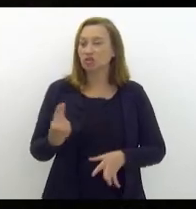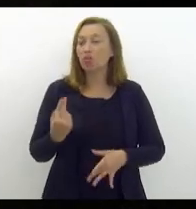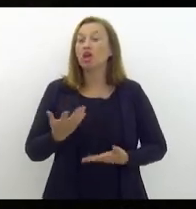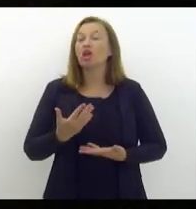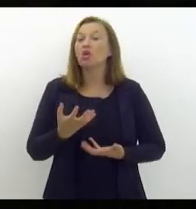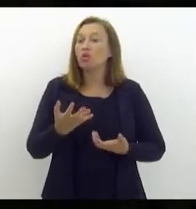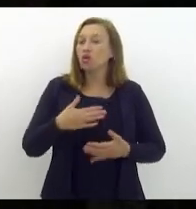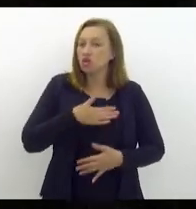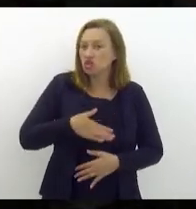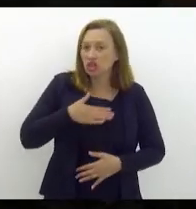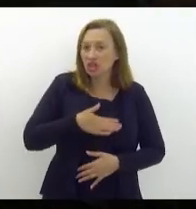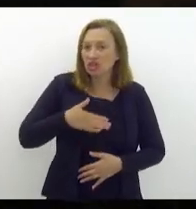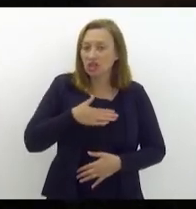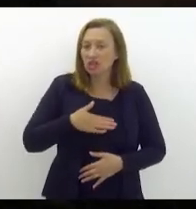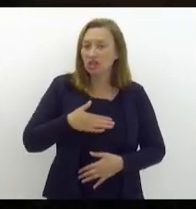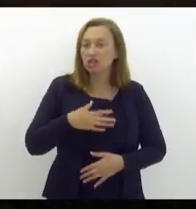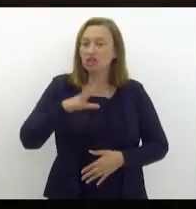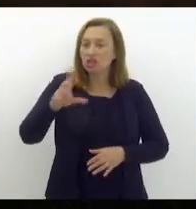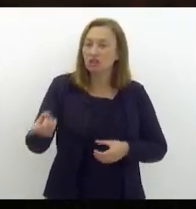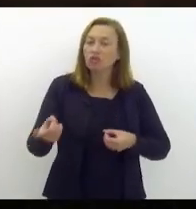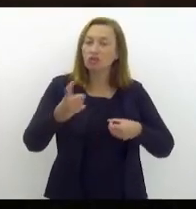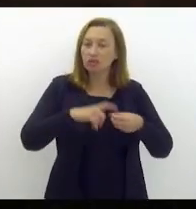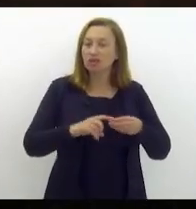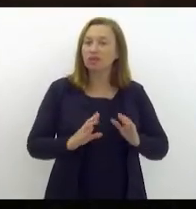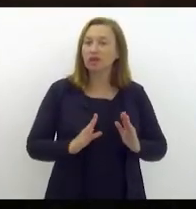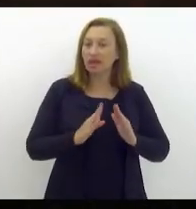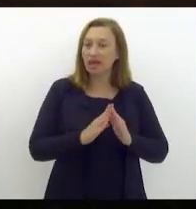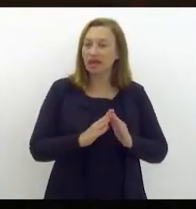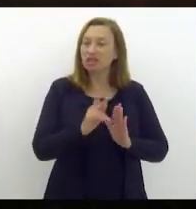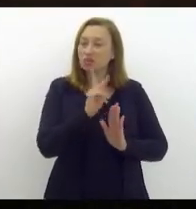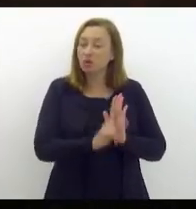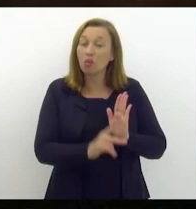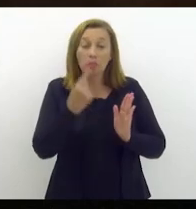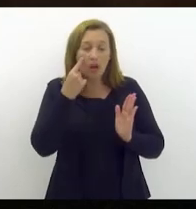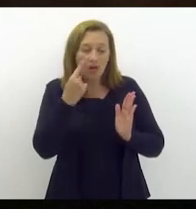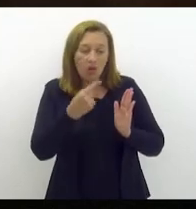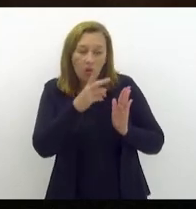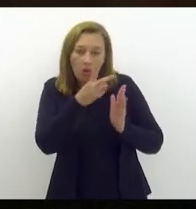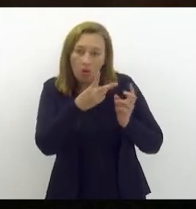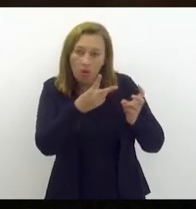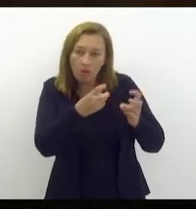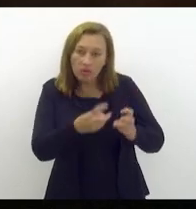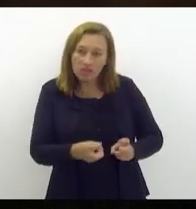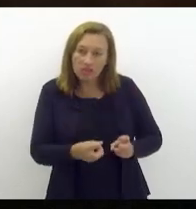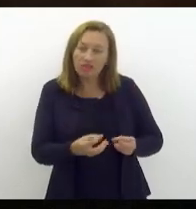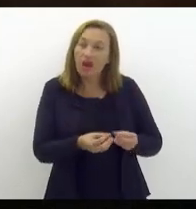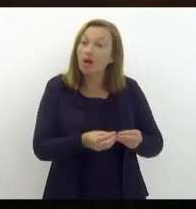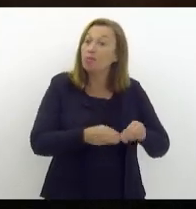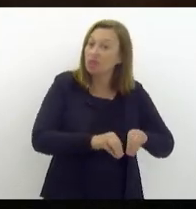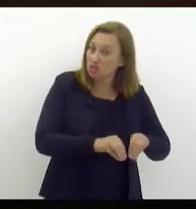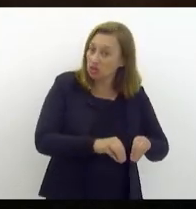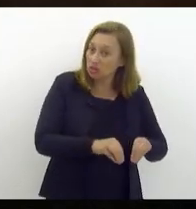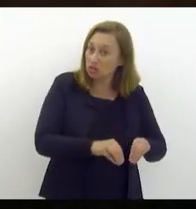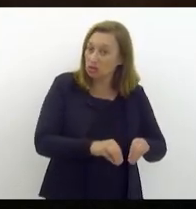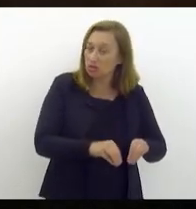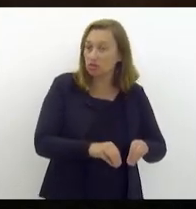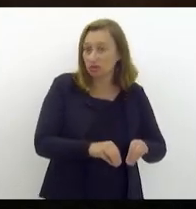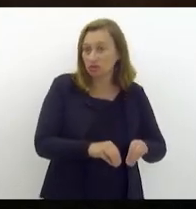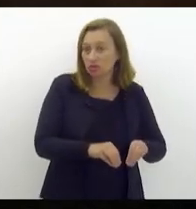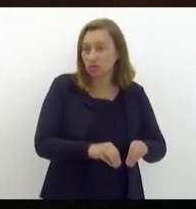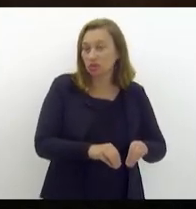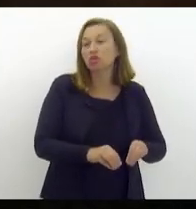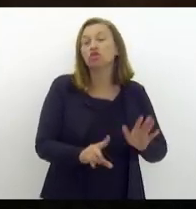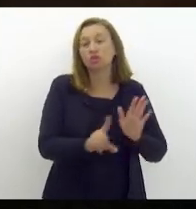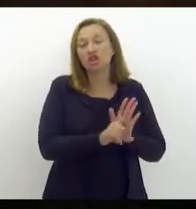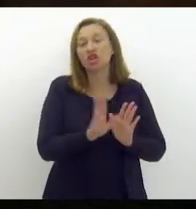que fosse remetido à casa esse projeto para verificar possível prejudicabilidade diante de uma lei